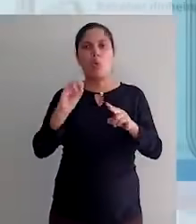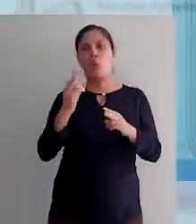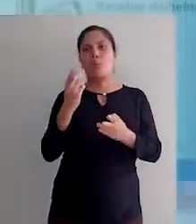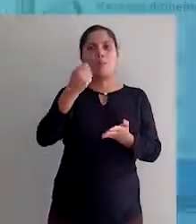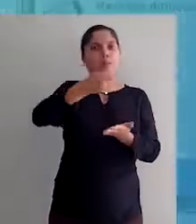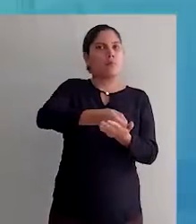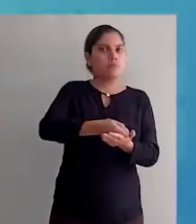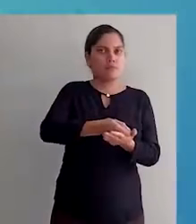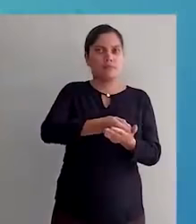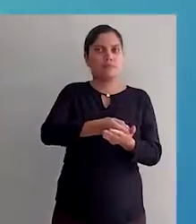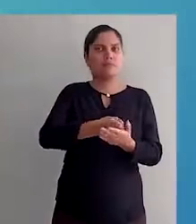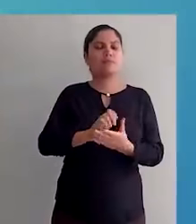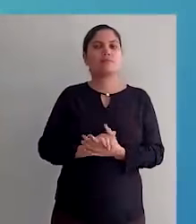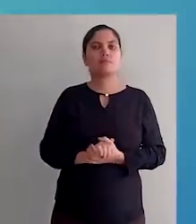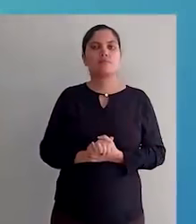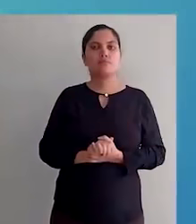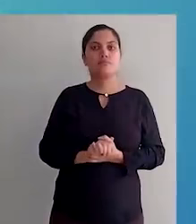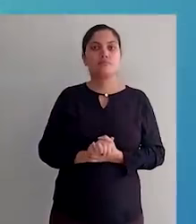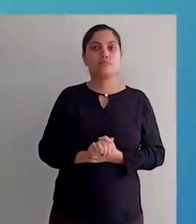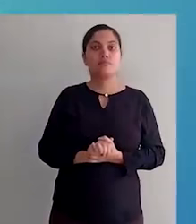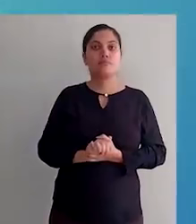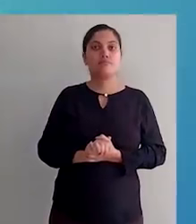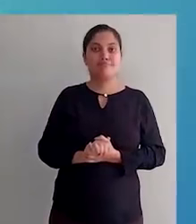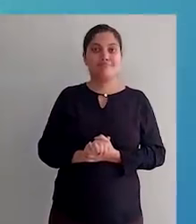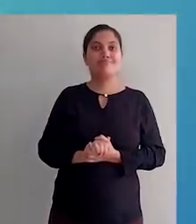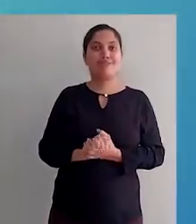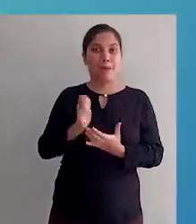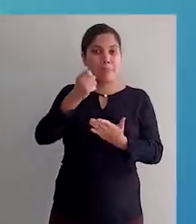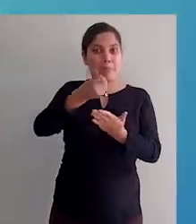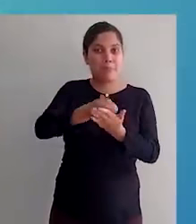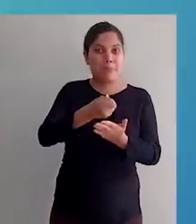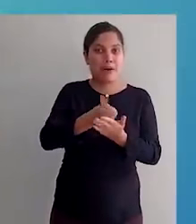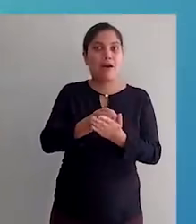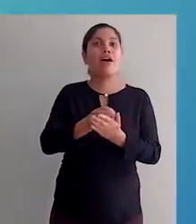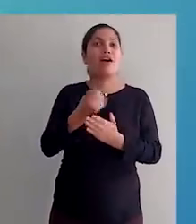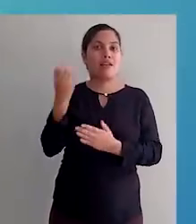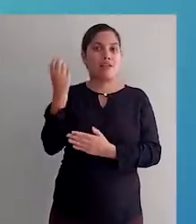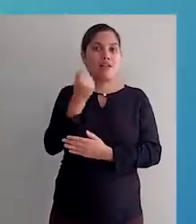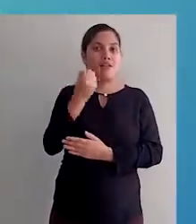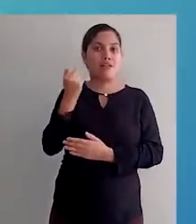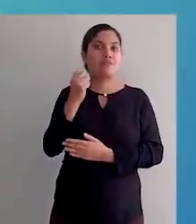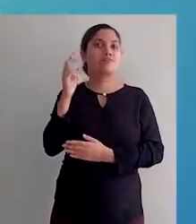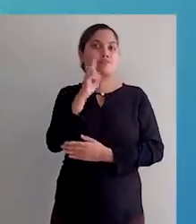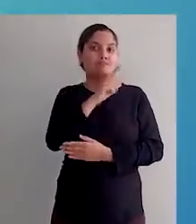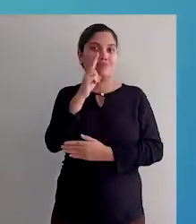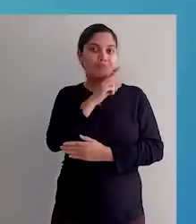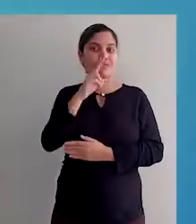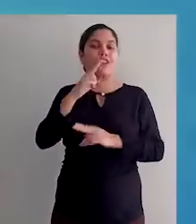Pagamento Auxílio Emergencial APP Caixa Tem.